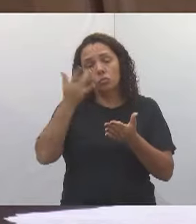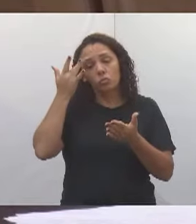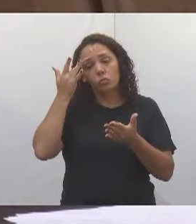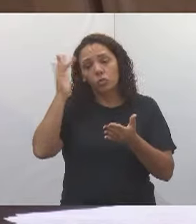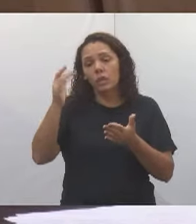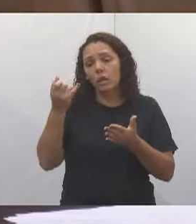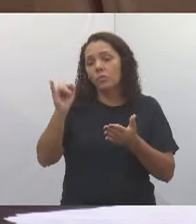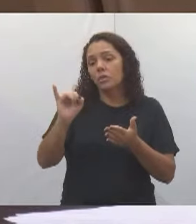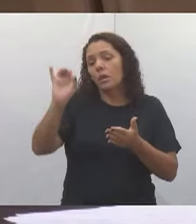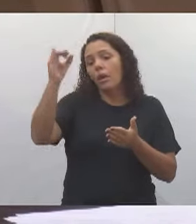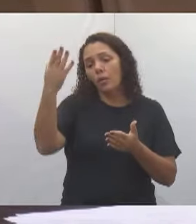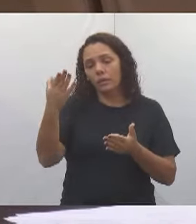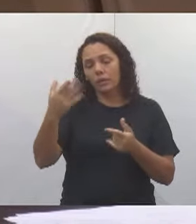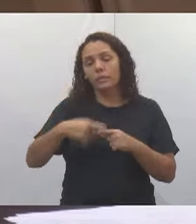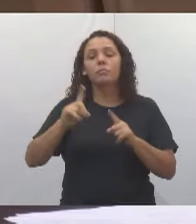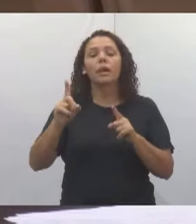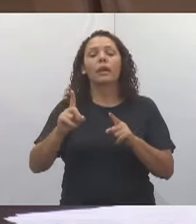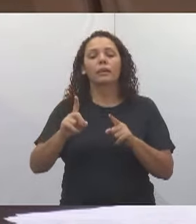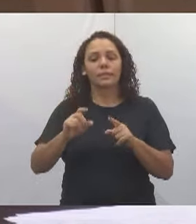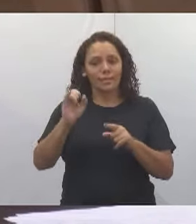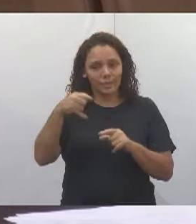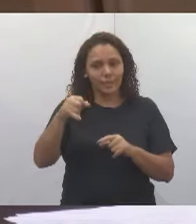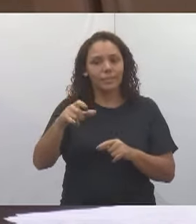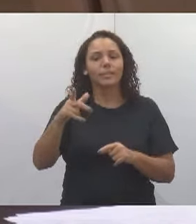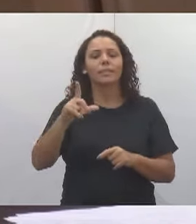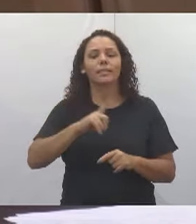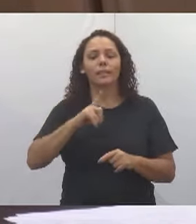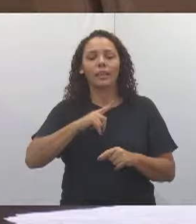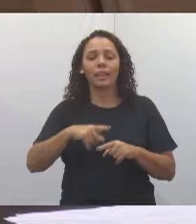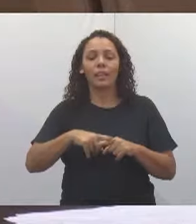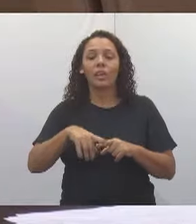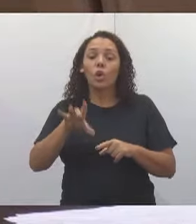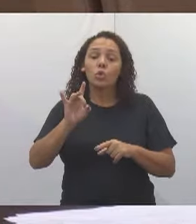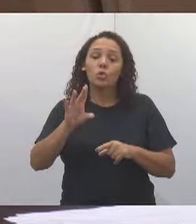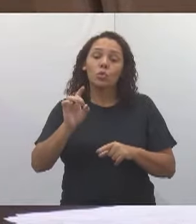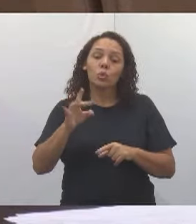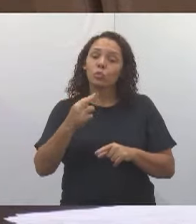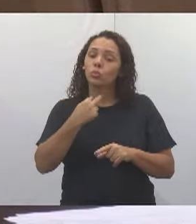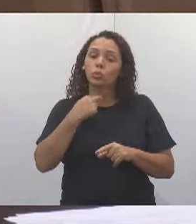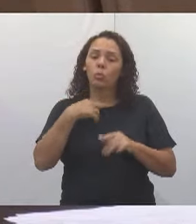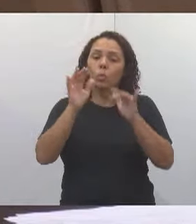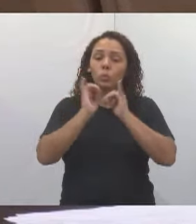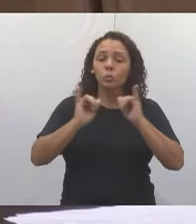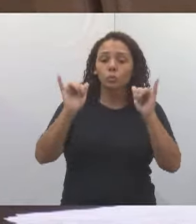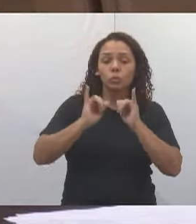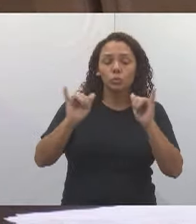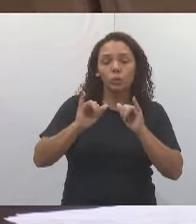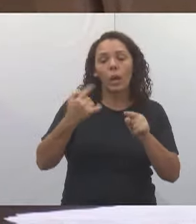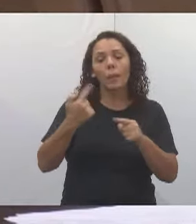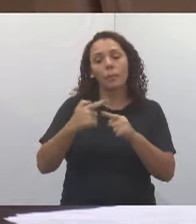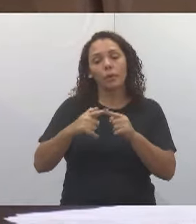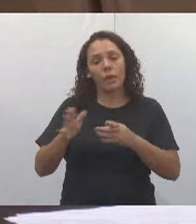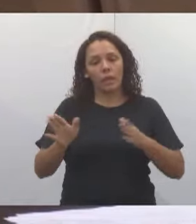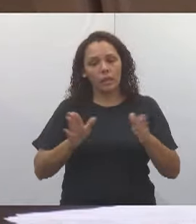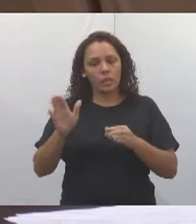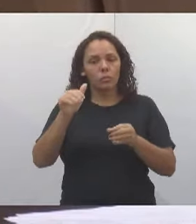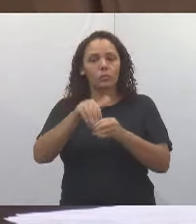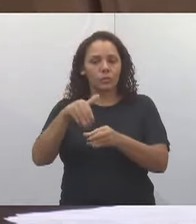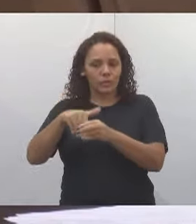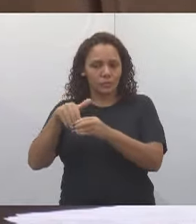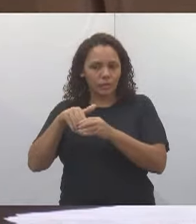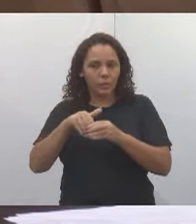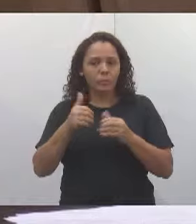divulgação. Isso, né? A gente não pode fazer. Só a divulgação. As ações aqui da dengue ainda continua